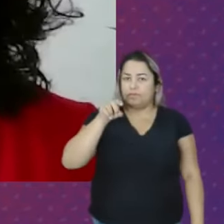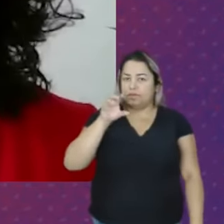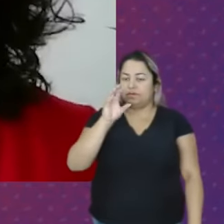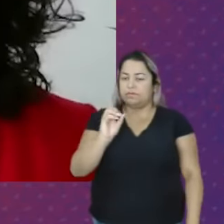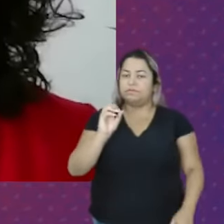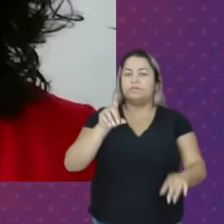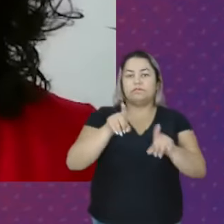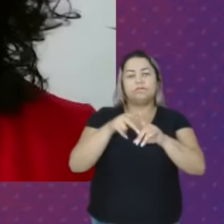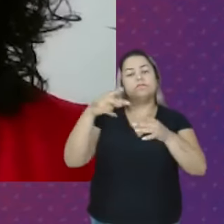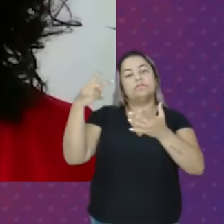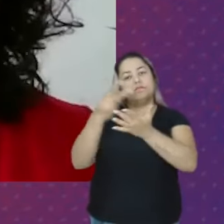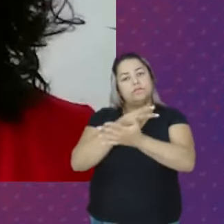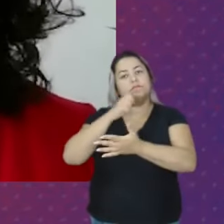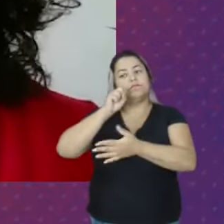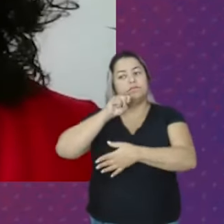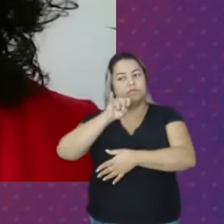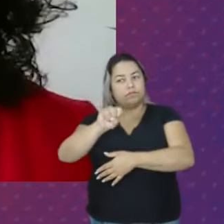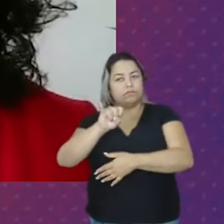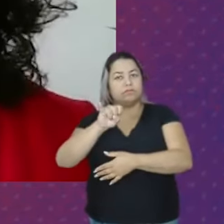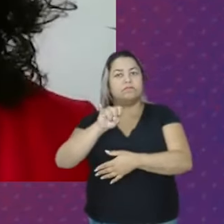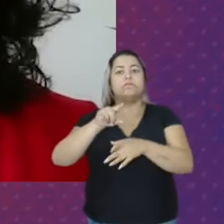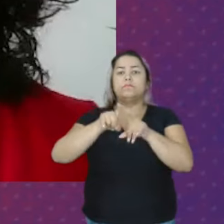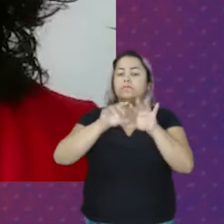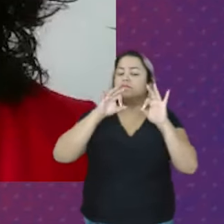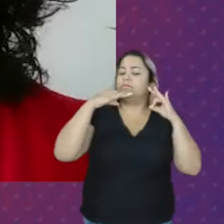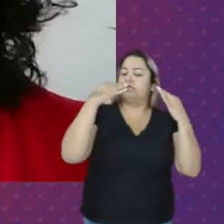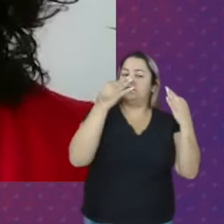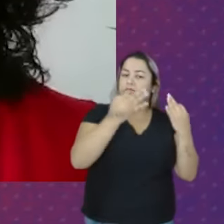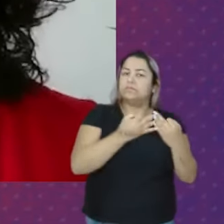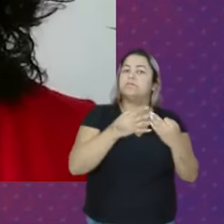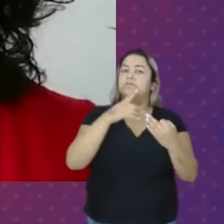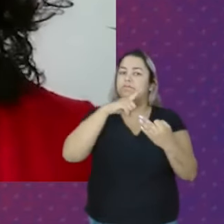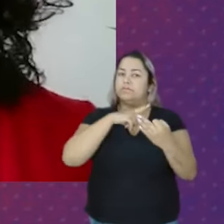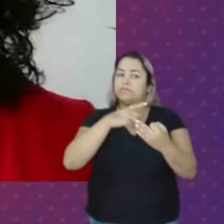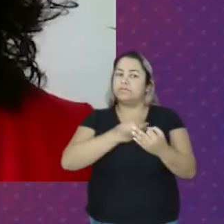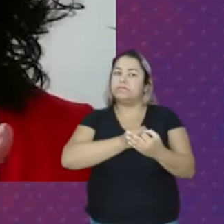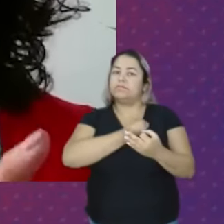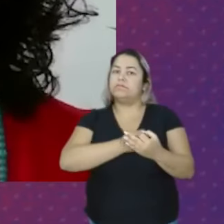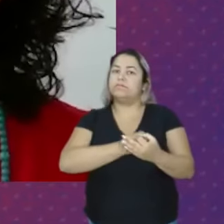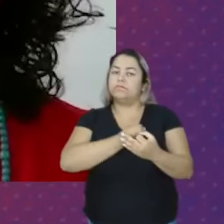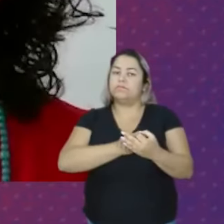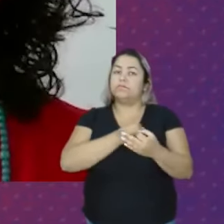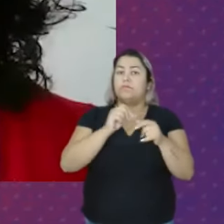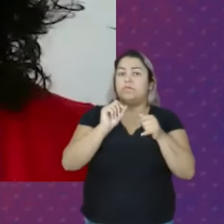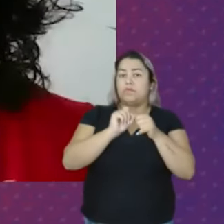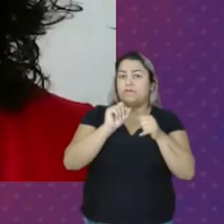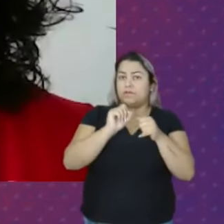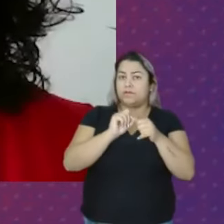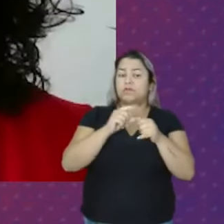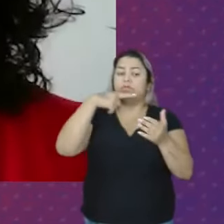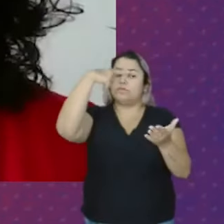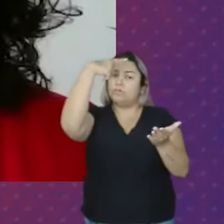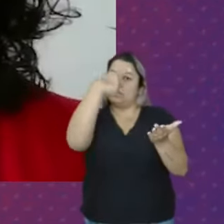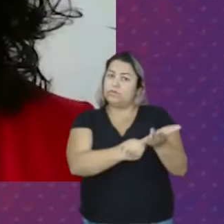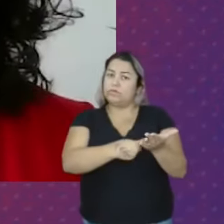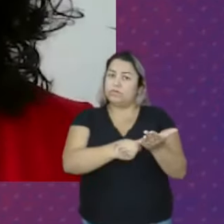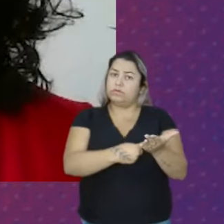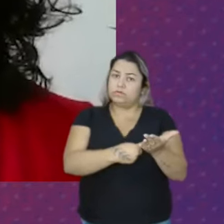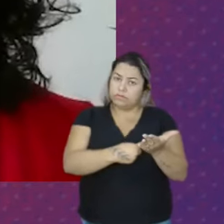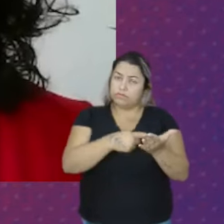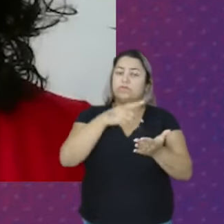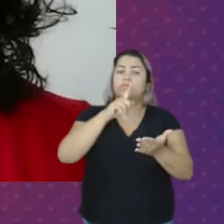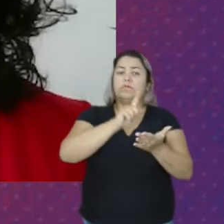só acontece se caso a família estiver negligenciando e não estiver cumprindo o seu papel. Mas